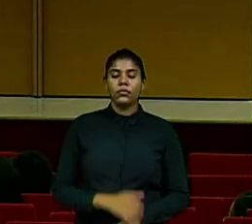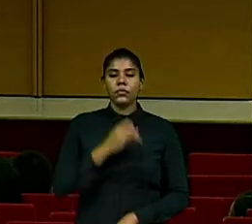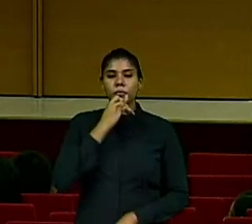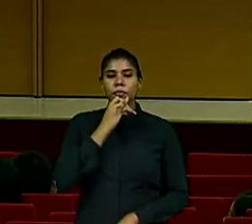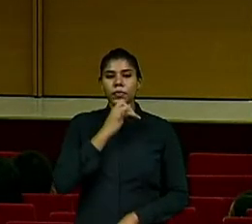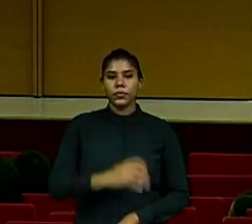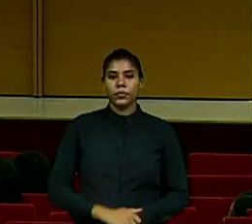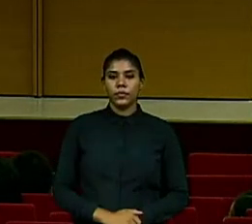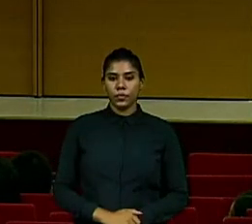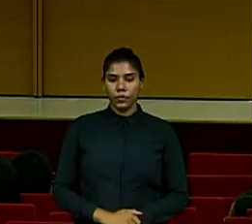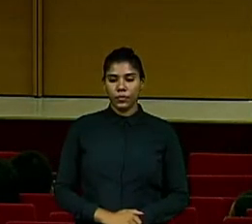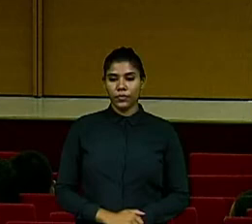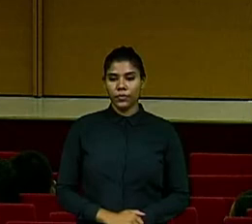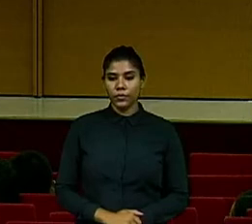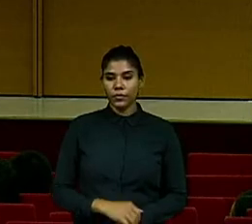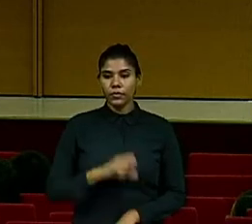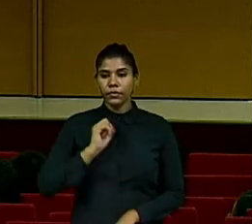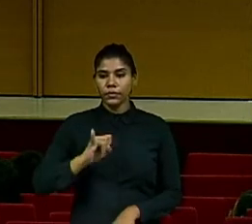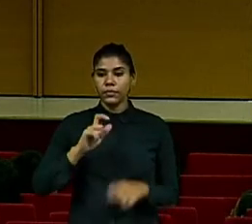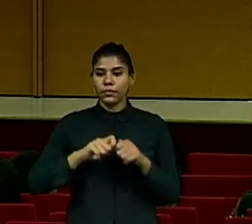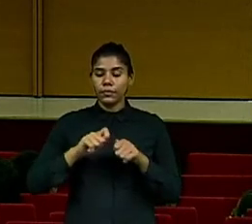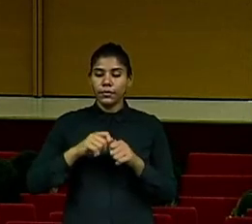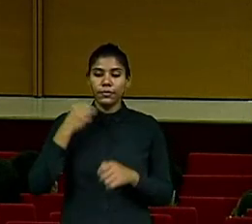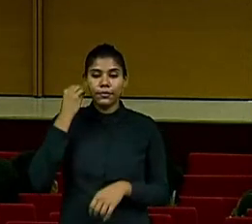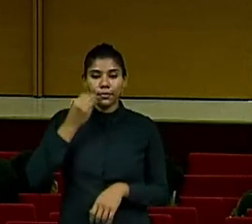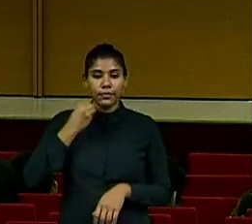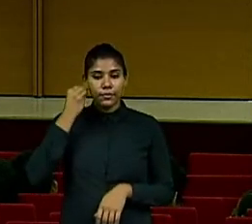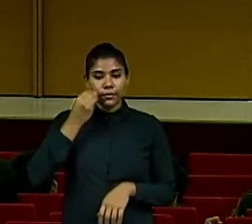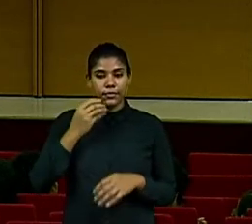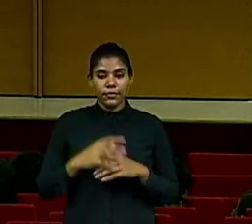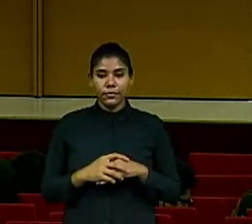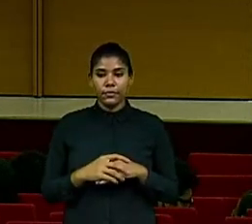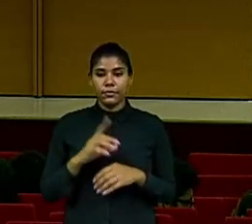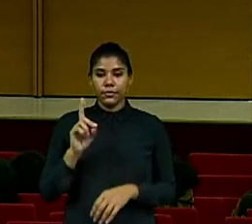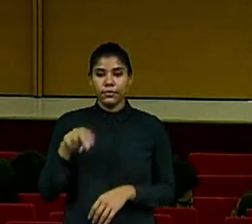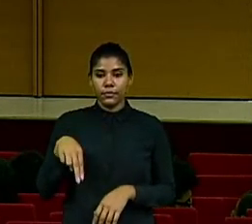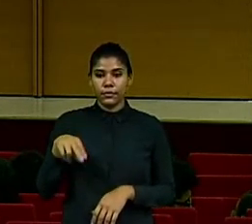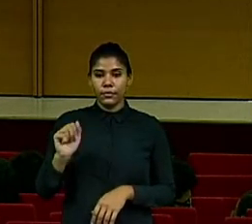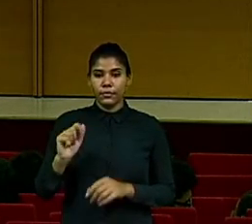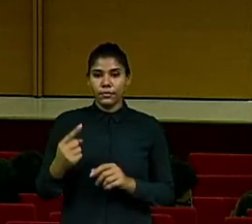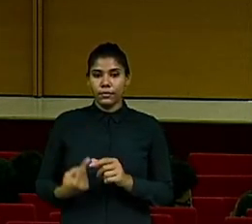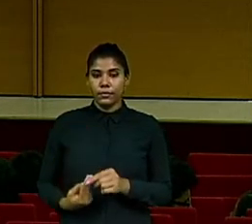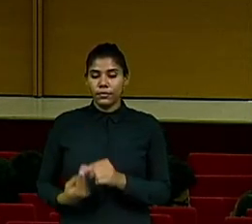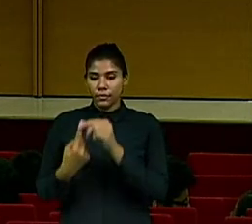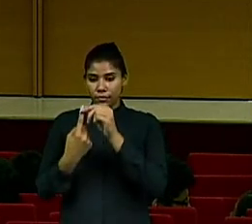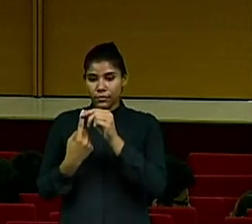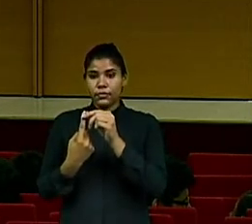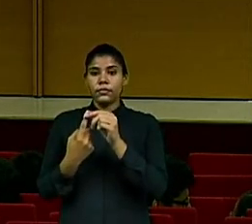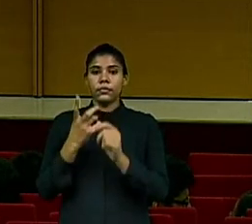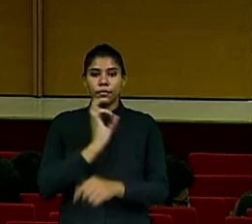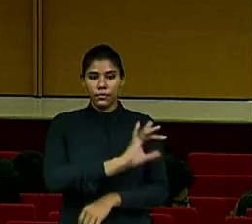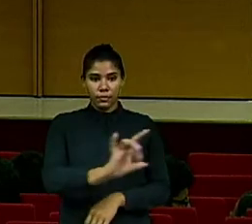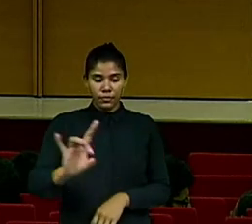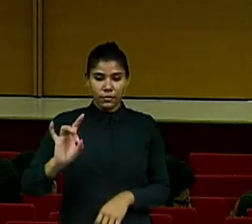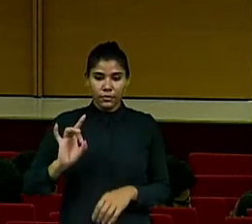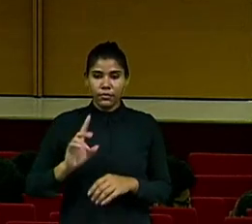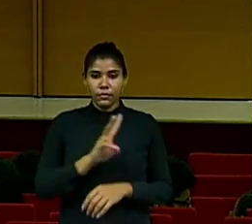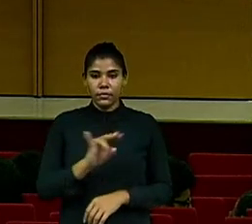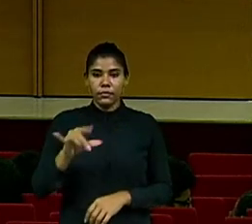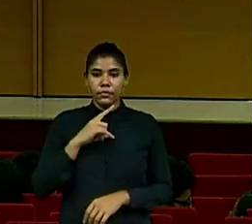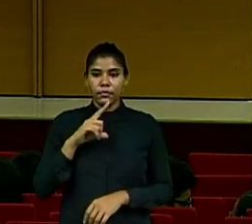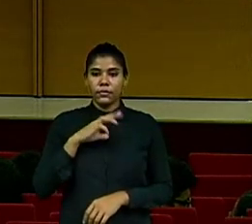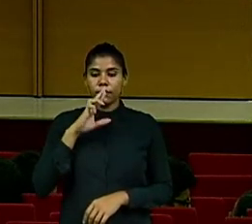e fizesse experimento como nosso DNA é único para cada um de nós terá um